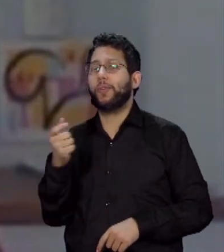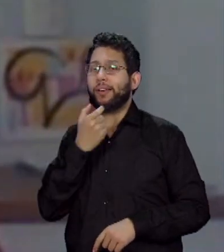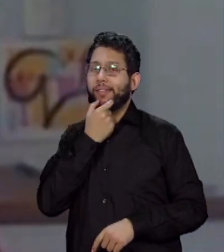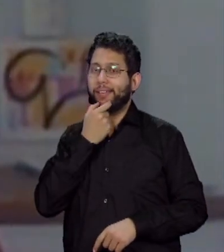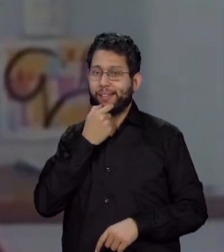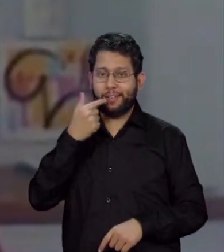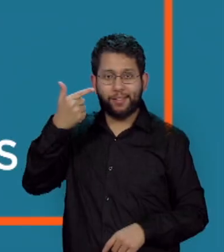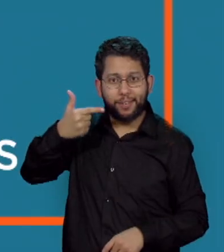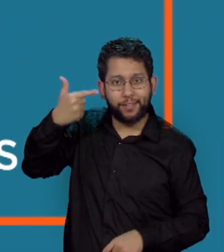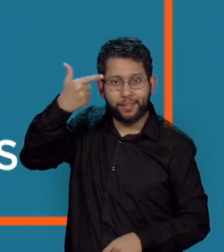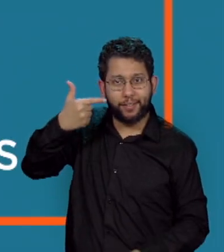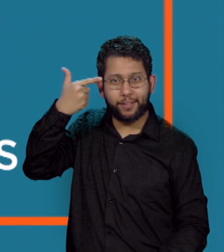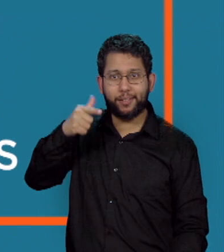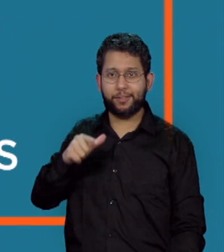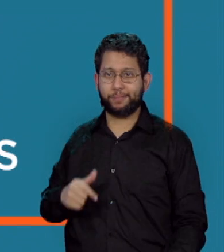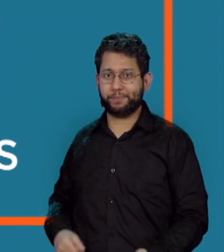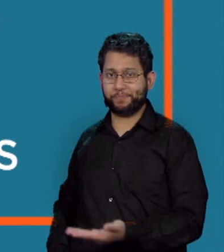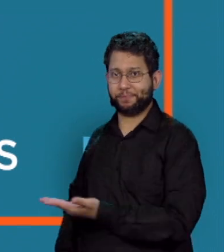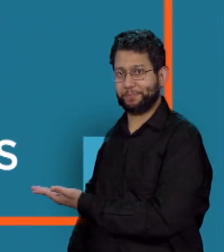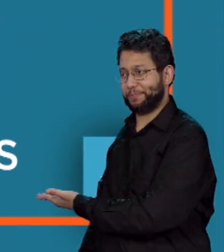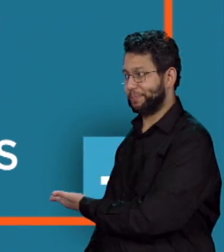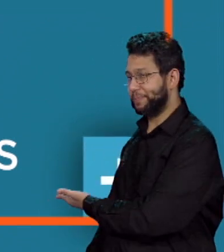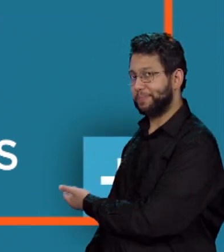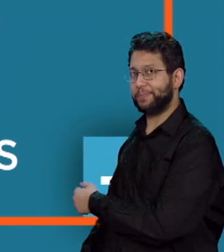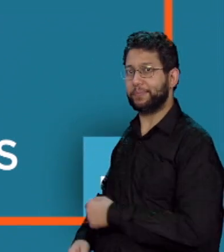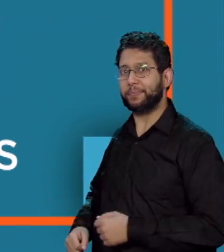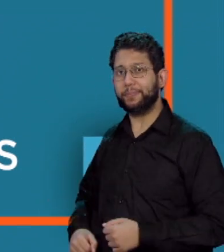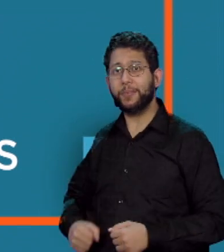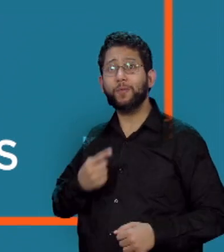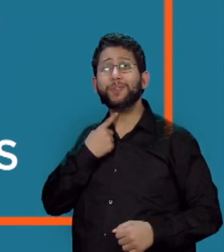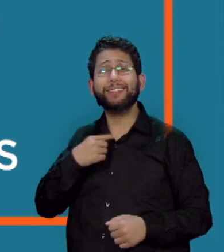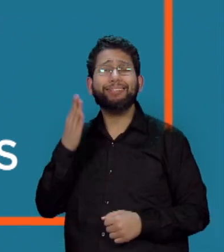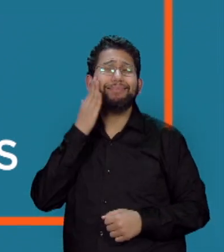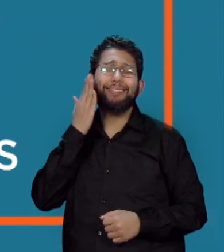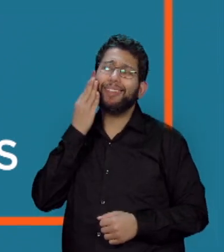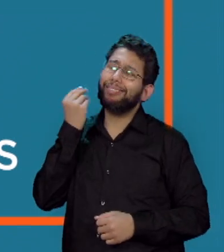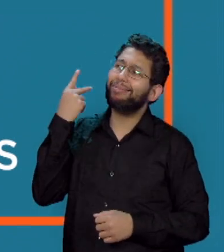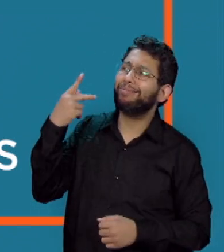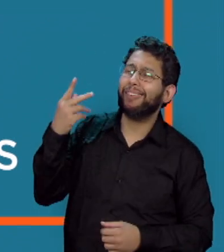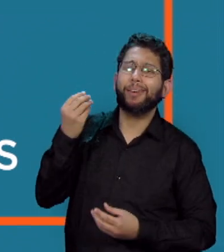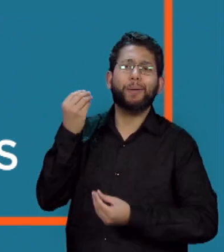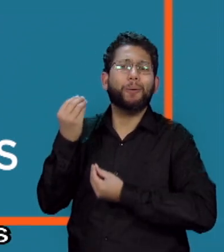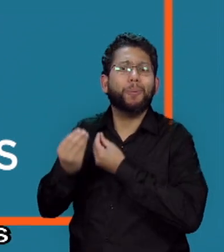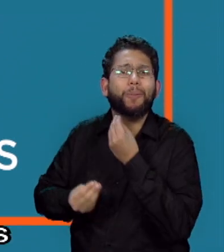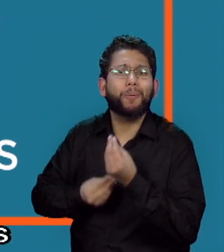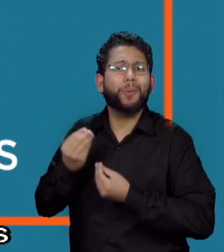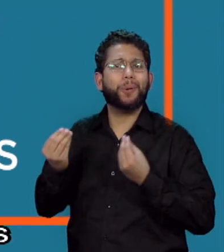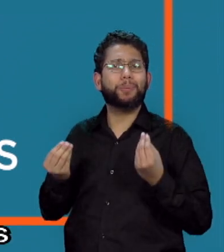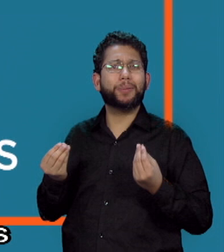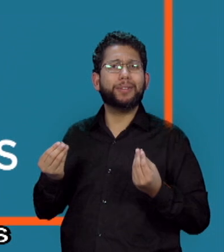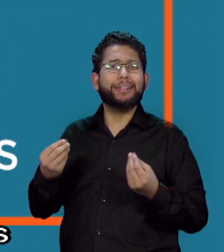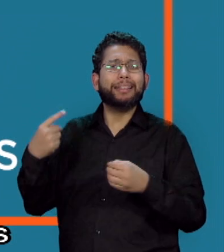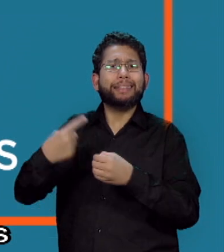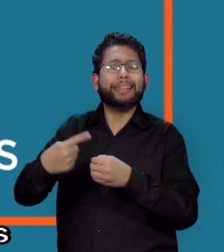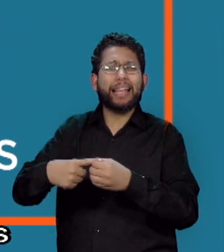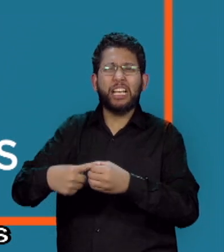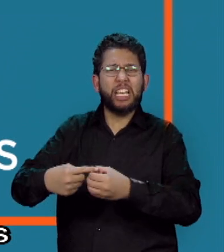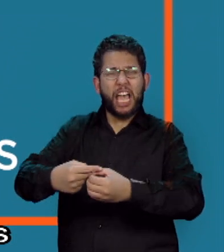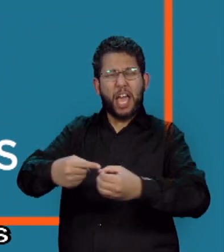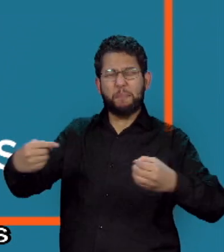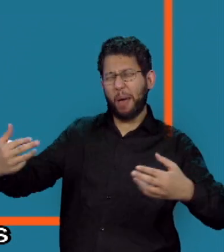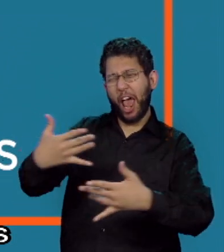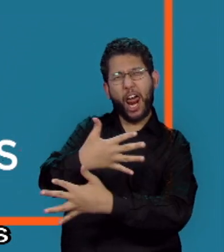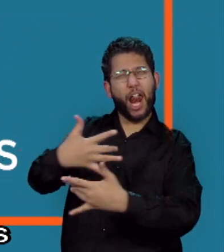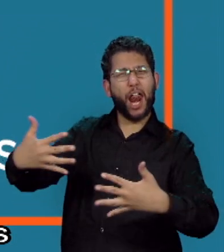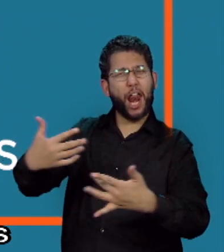para Londres. Em uma foto, a Alessandra está sentada a uma mesa ao lado de uma grande TV ligada que exibe um fundo branco e tópicos em preto. Como é